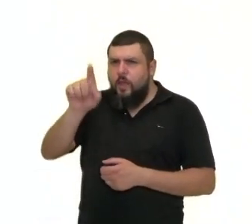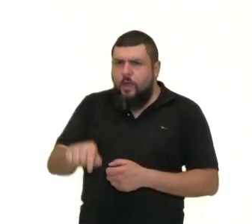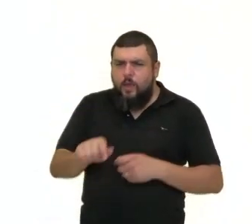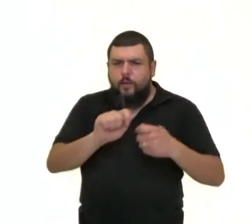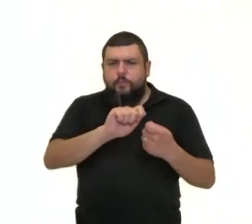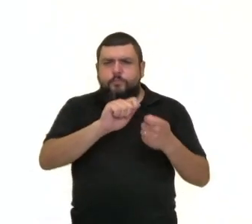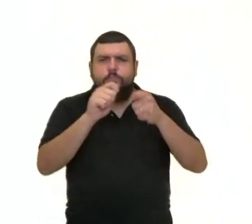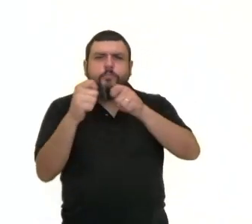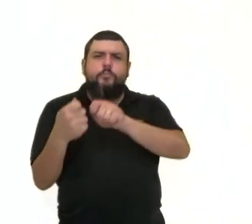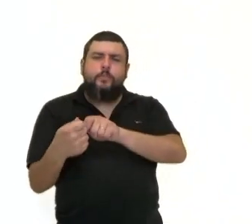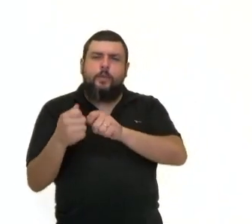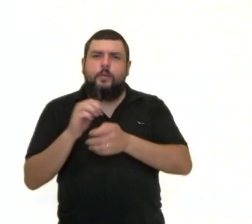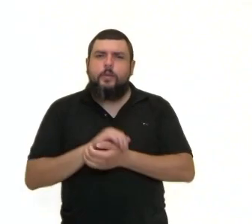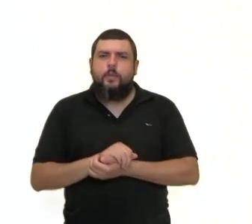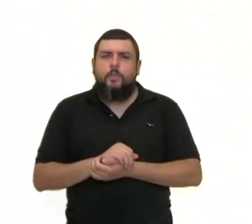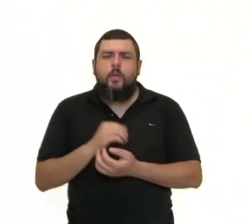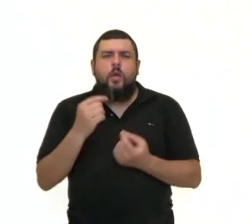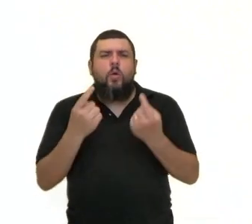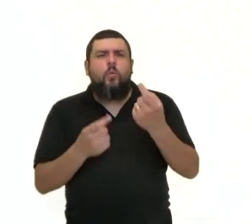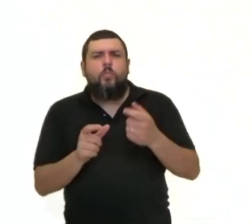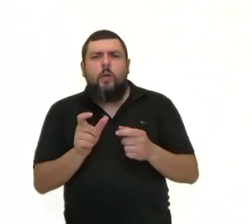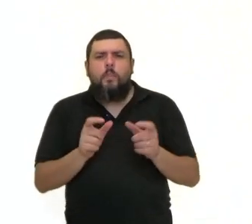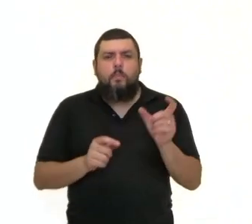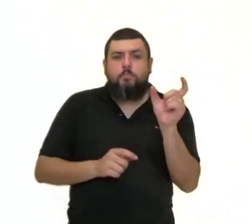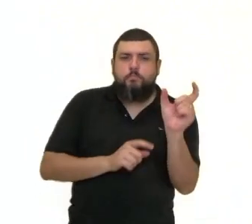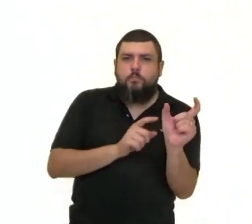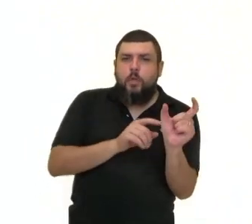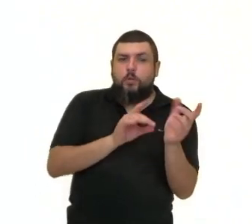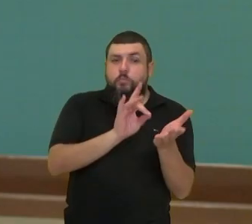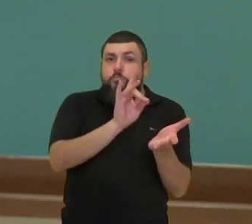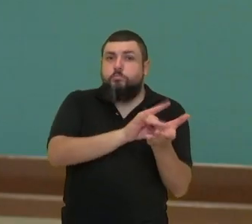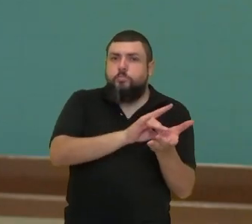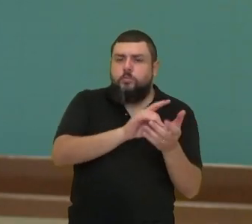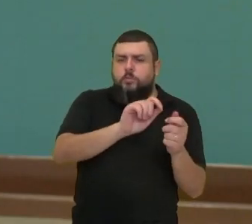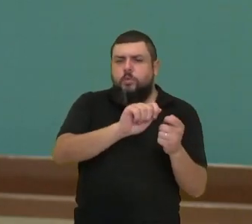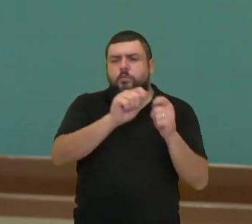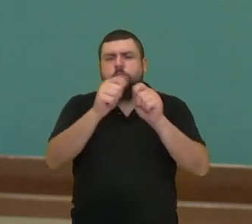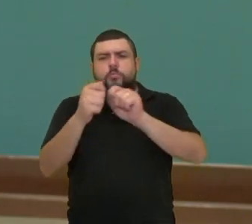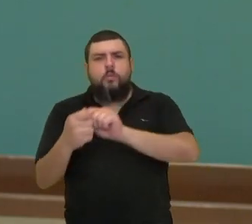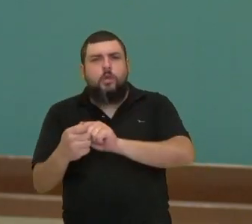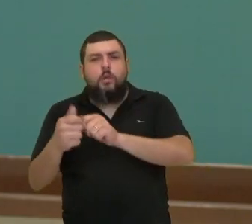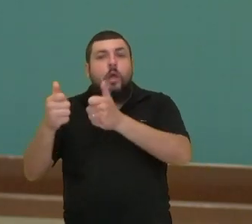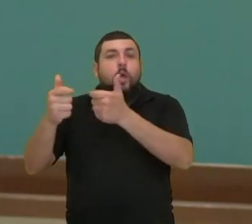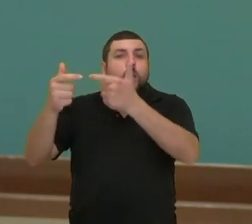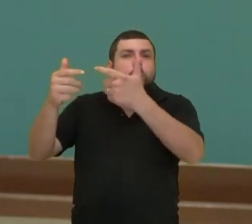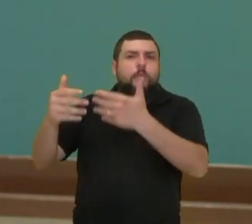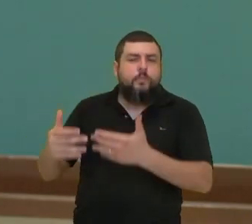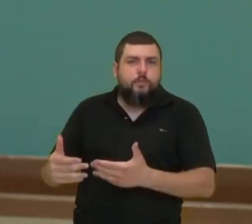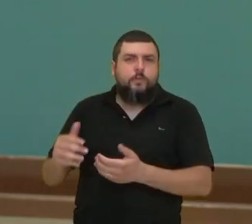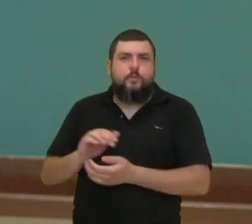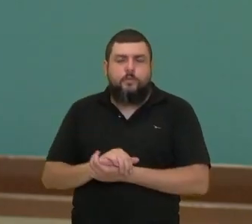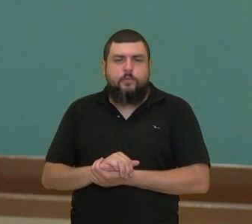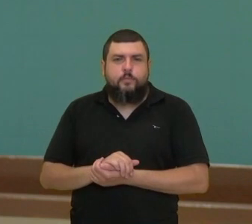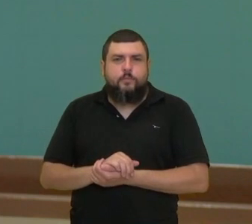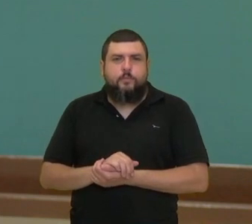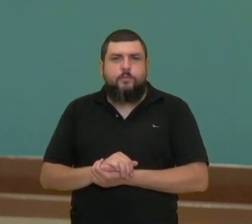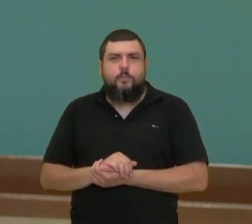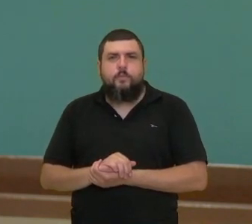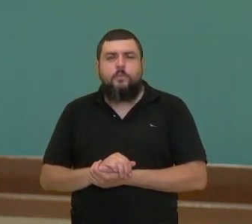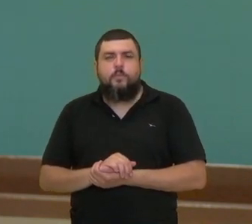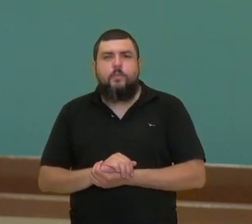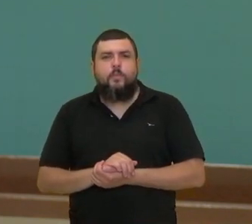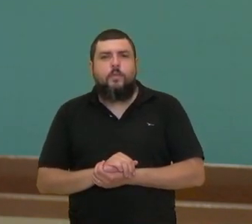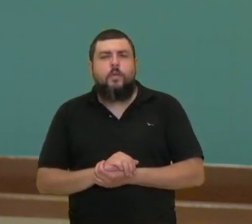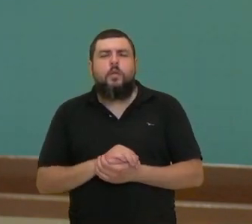do texto? Então, quais palavras aqui são as palavras que fazem referência e explicação ao conteúdo?